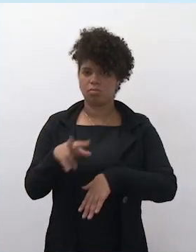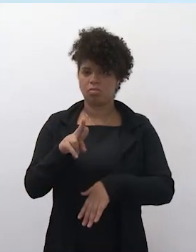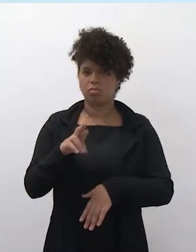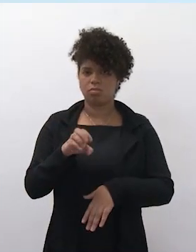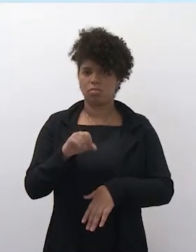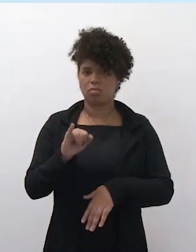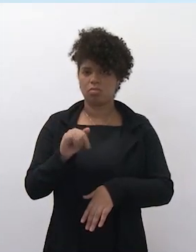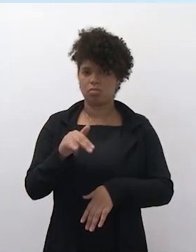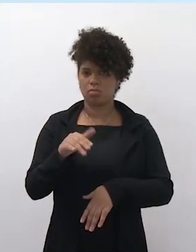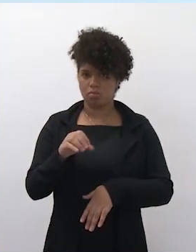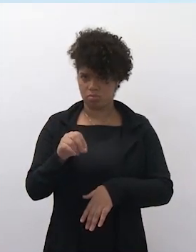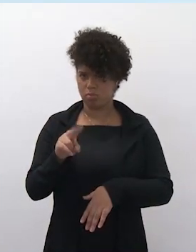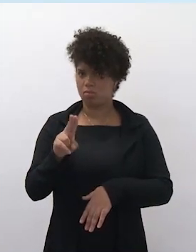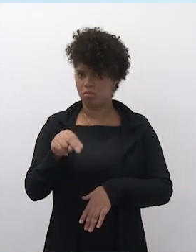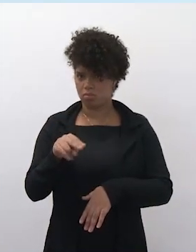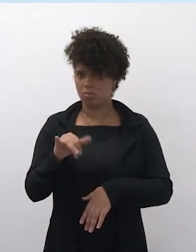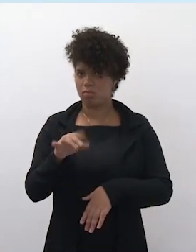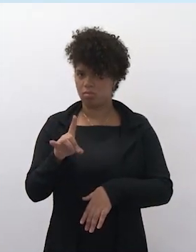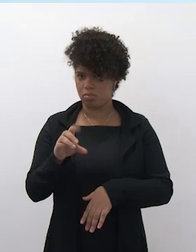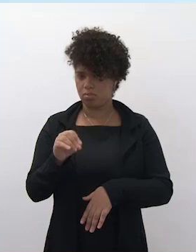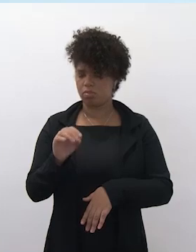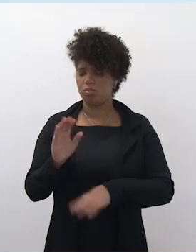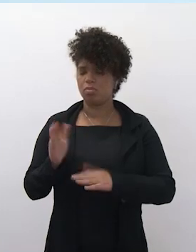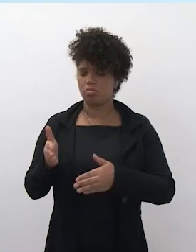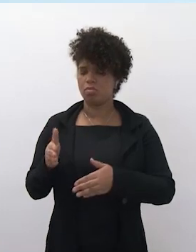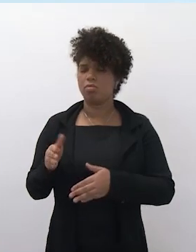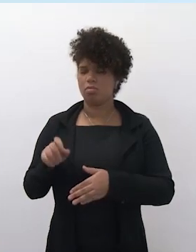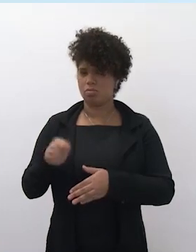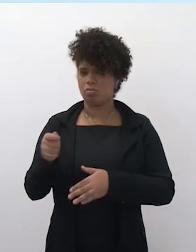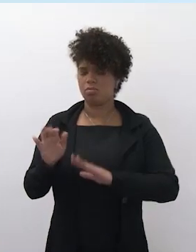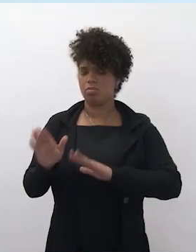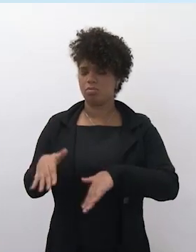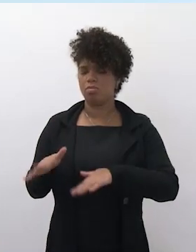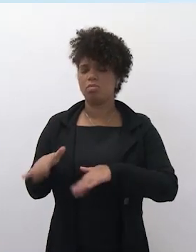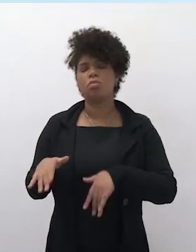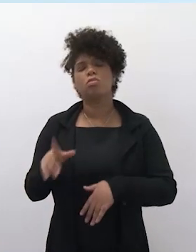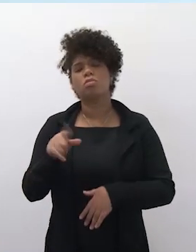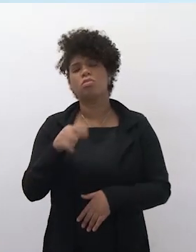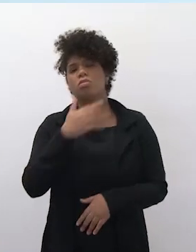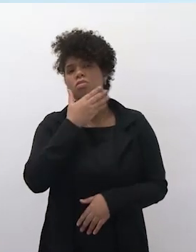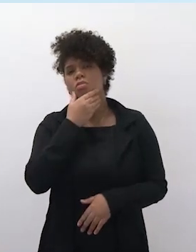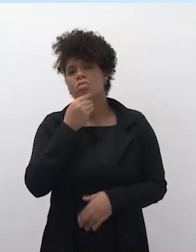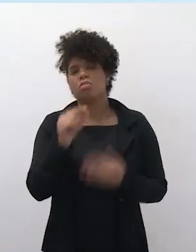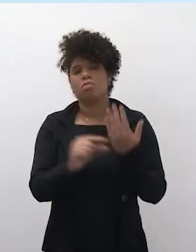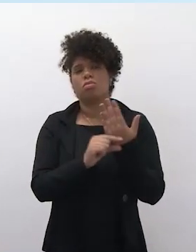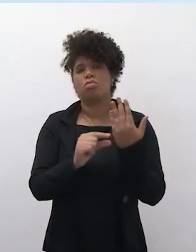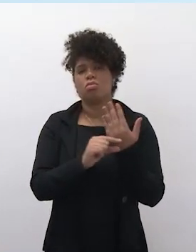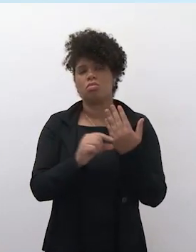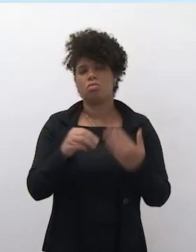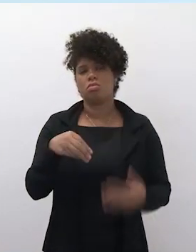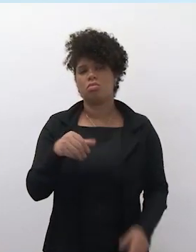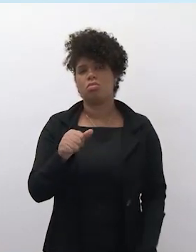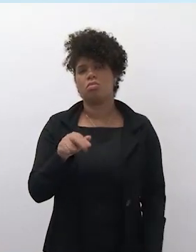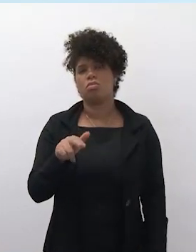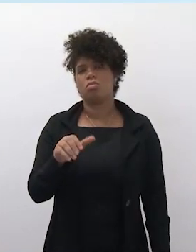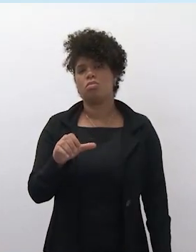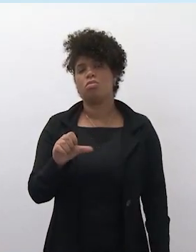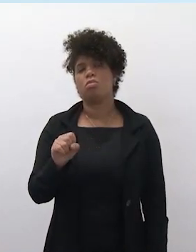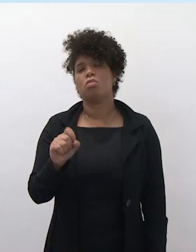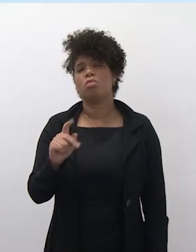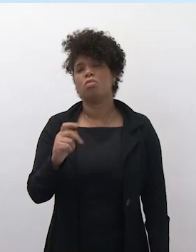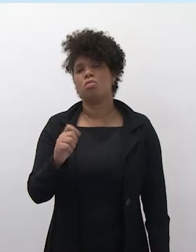dizer, em primeiro lugar, que essa análise que o Thomas Marshall fez, ela não é